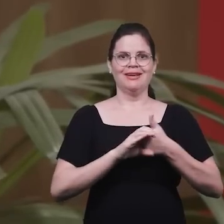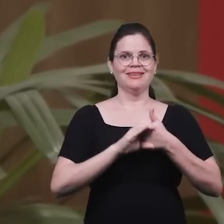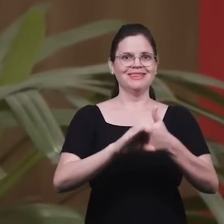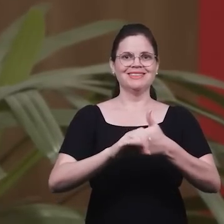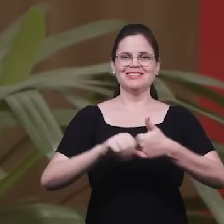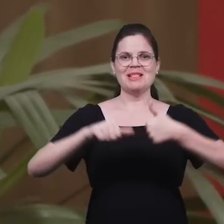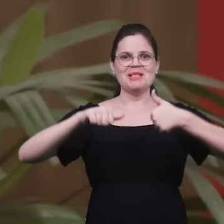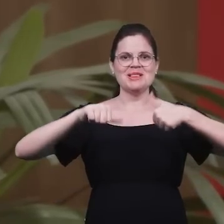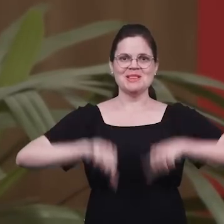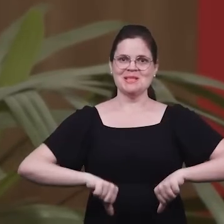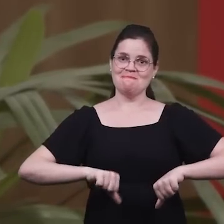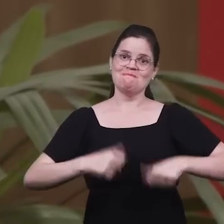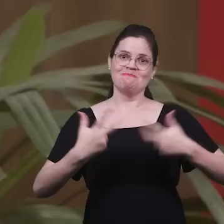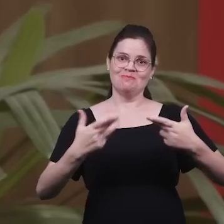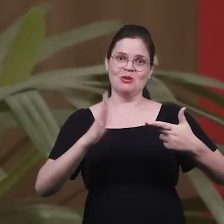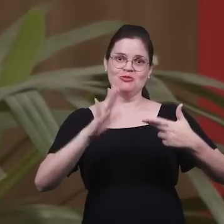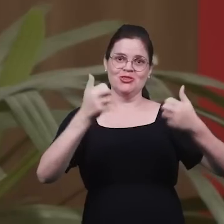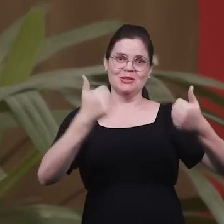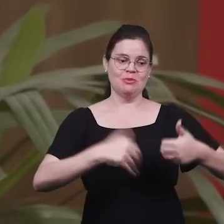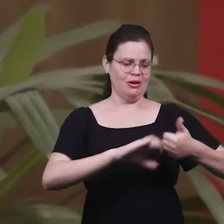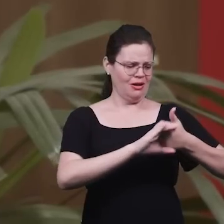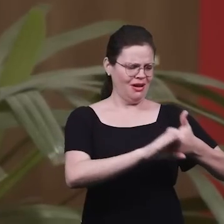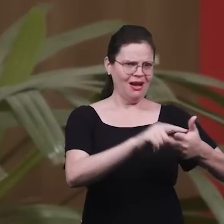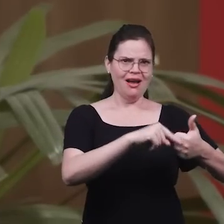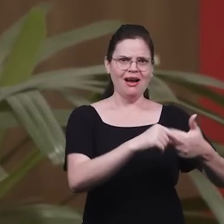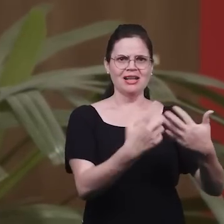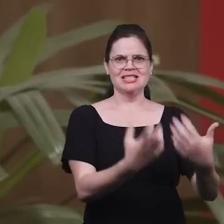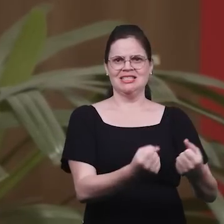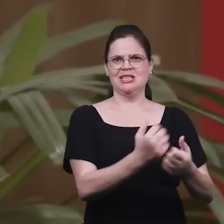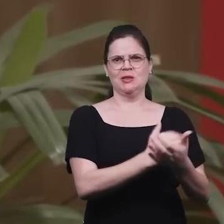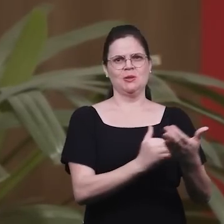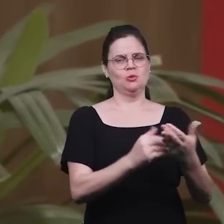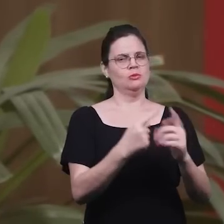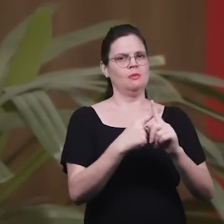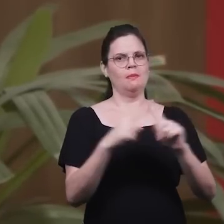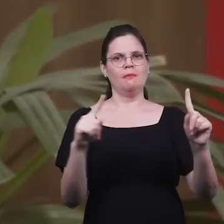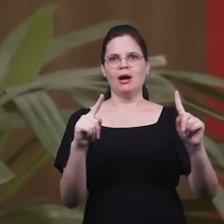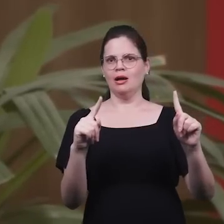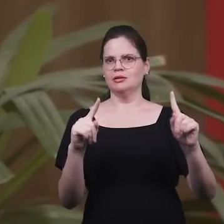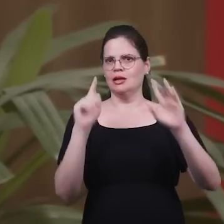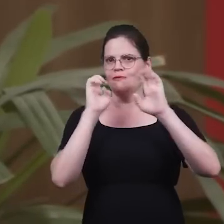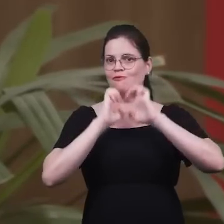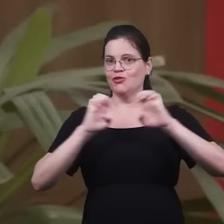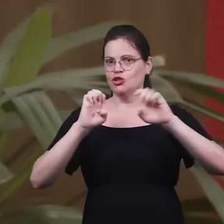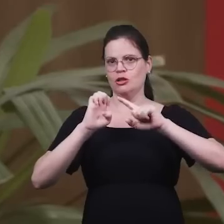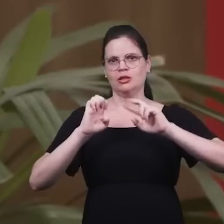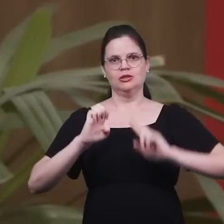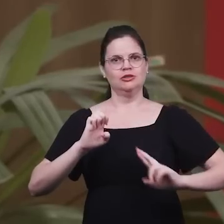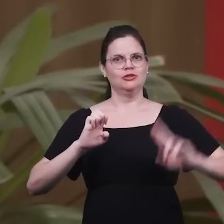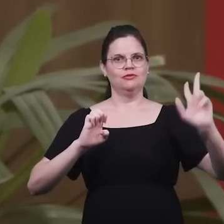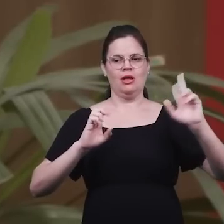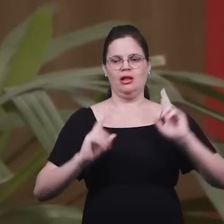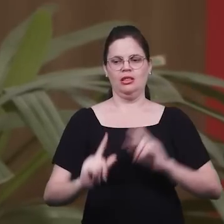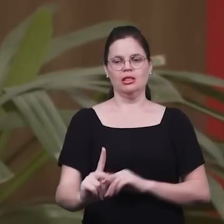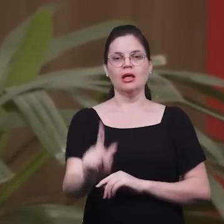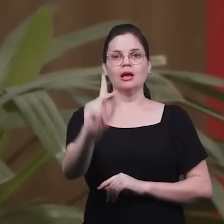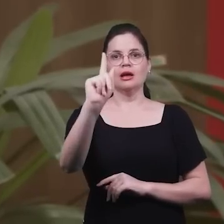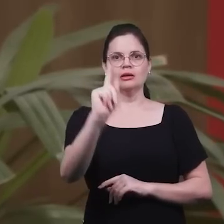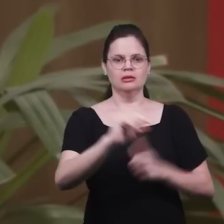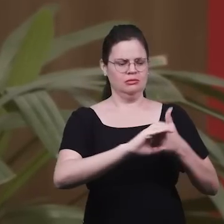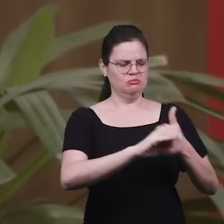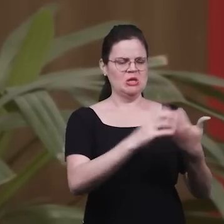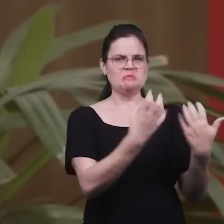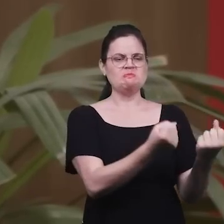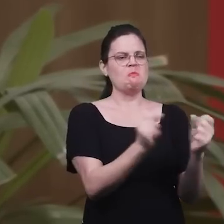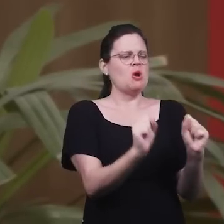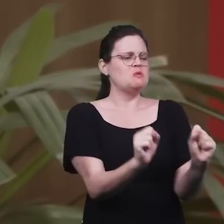né? Cristianismo aceita tudo. O evangelho não, porque o evangelho é eterno. O cristianismo aceita tudo